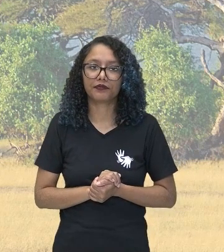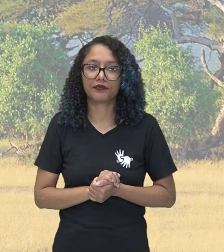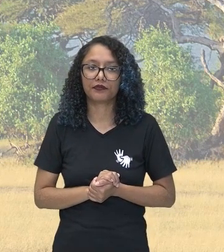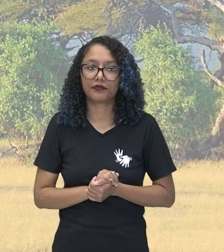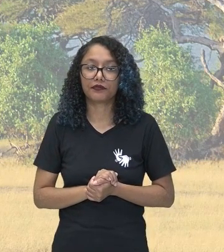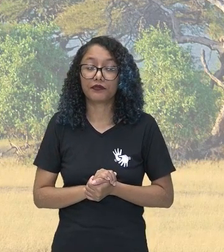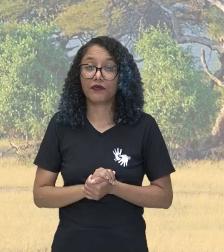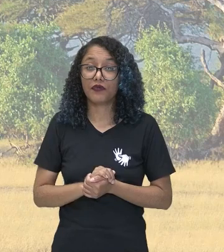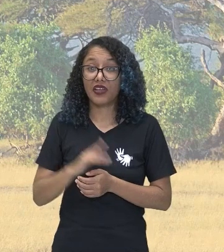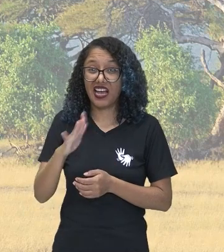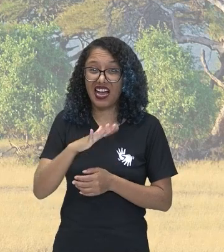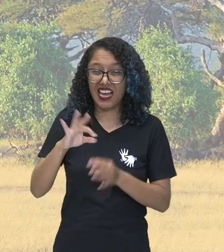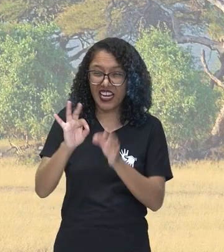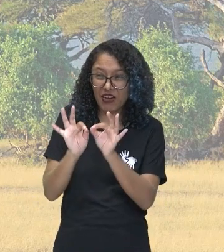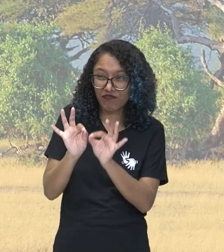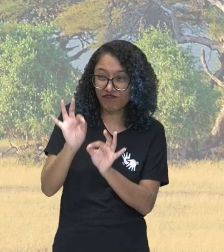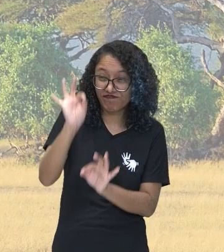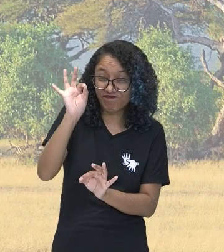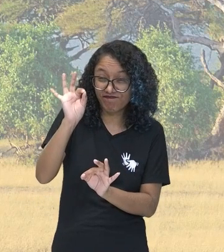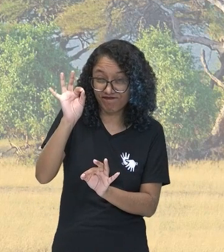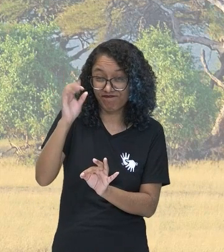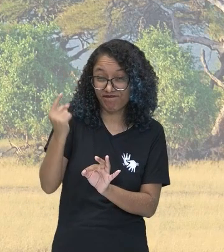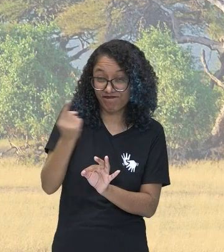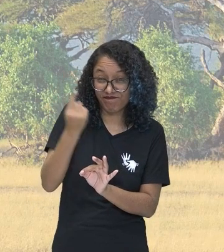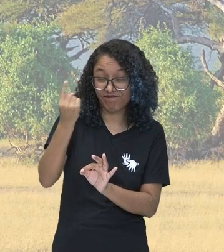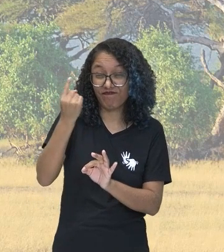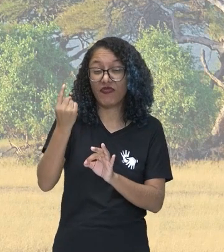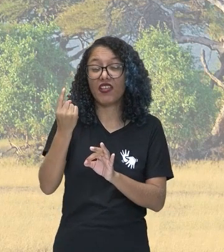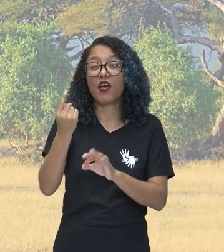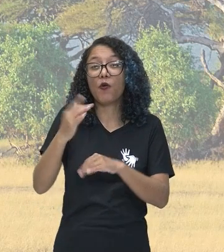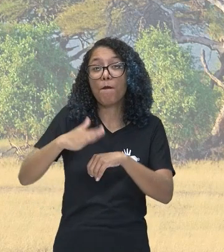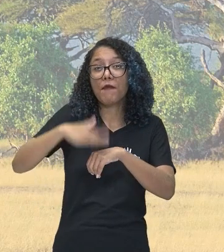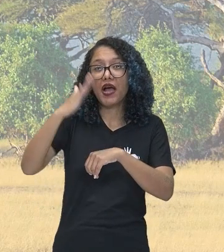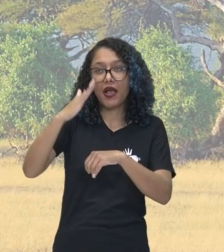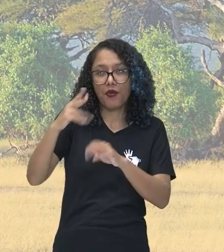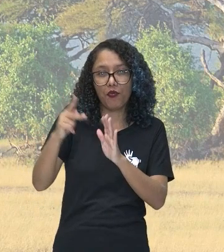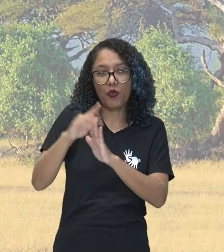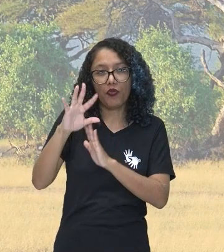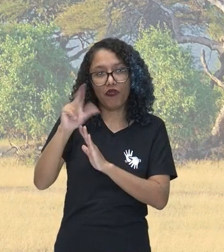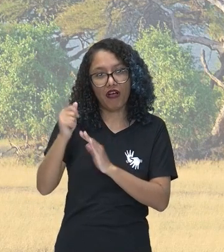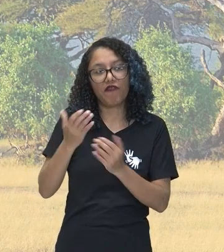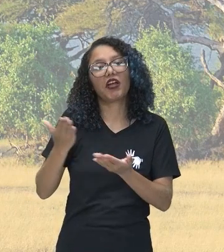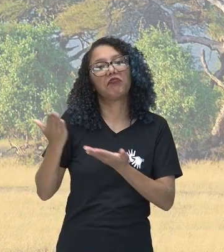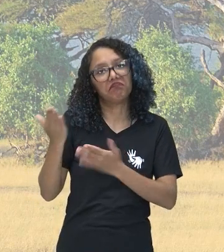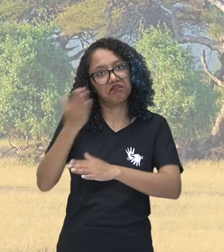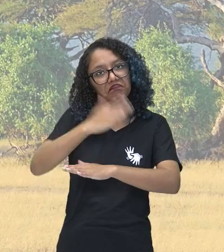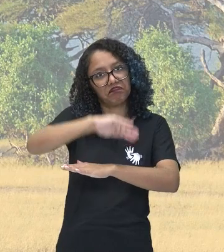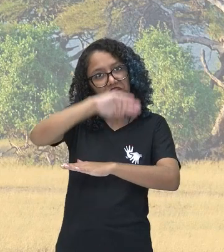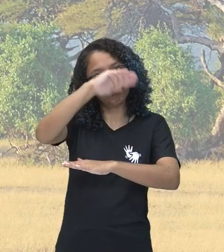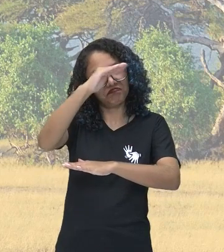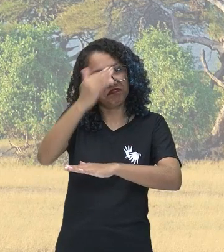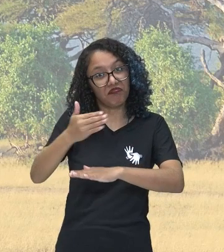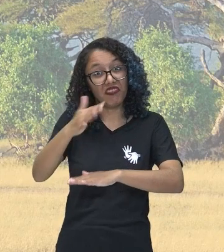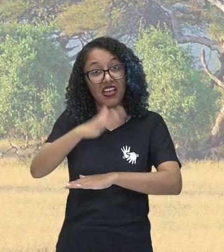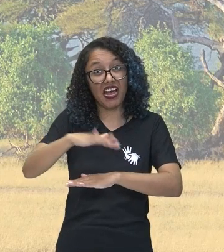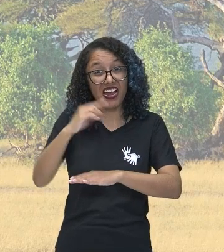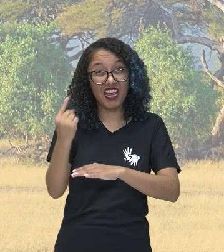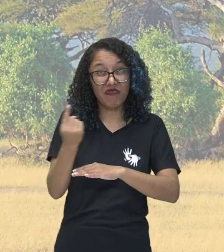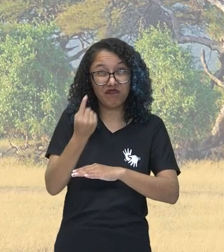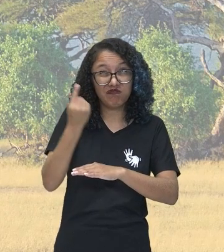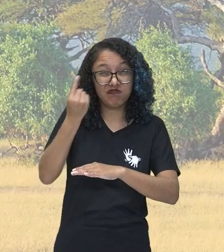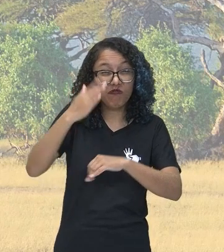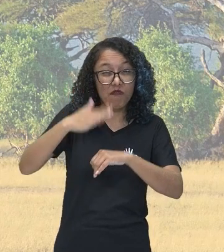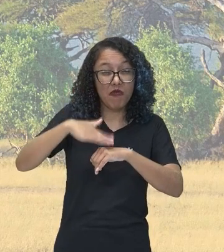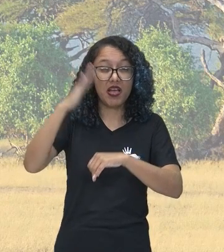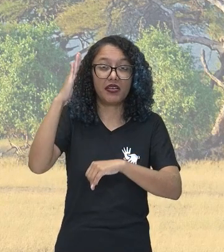o mais alto aí da África, tá? O Monte Kilimanjaro vai ser esse pico mais elevado, com uma